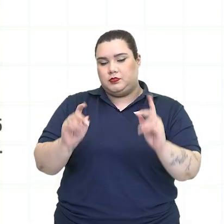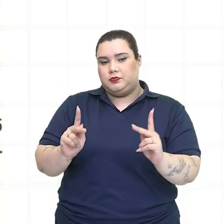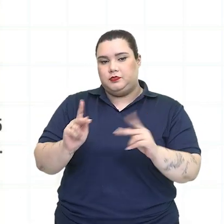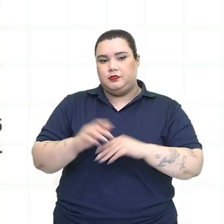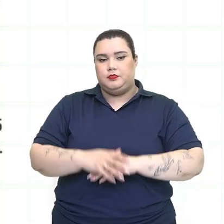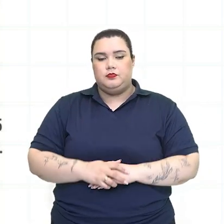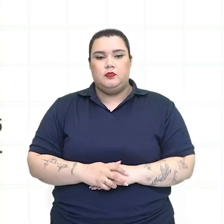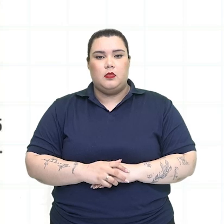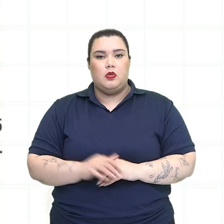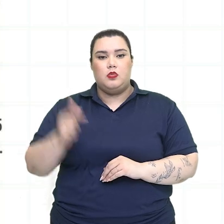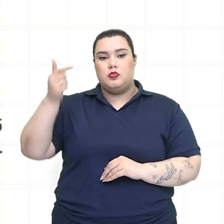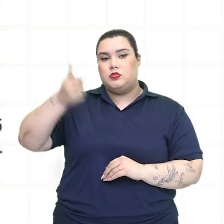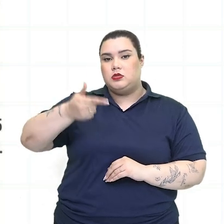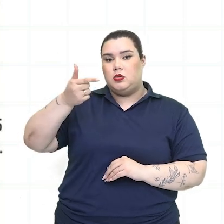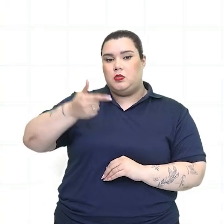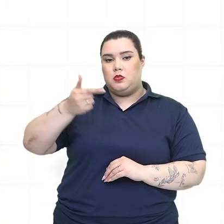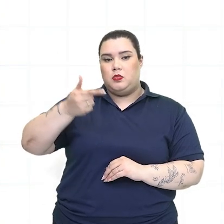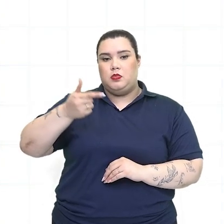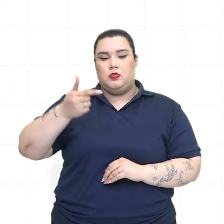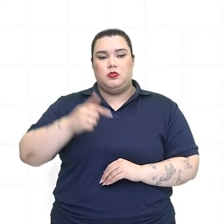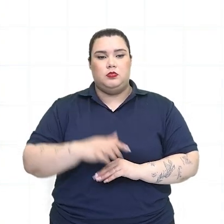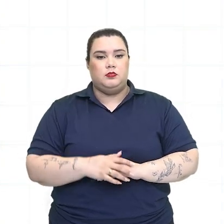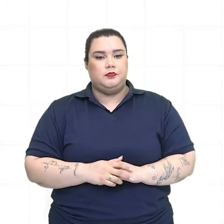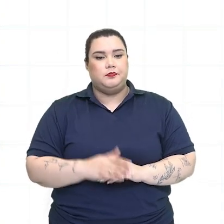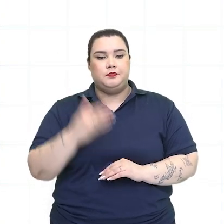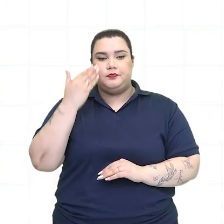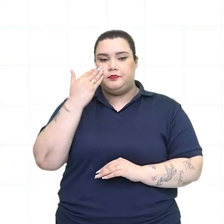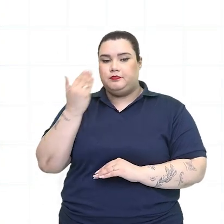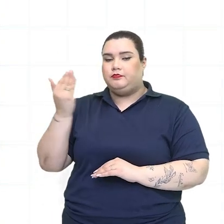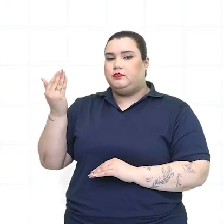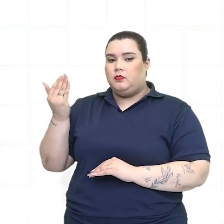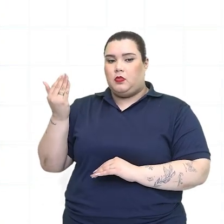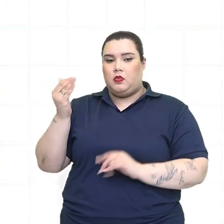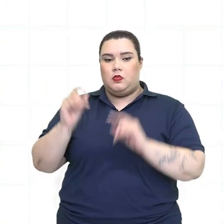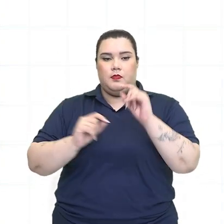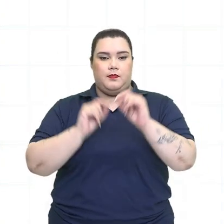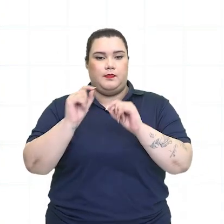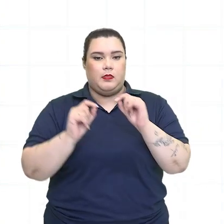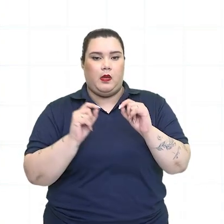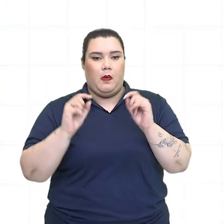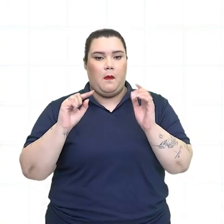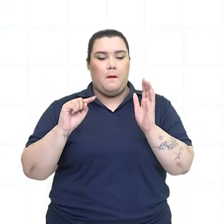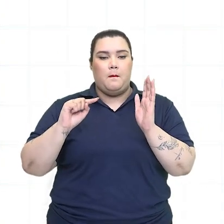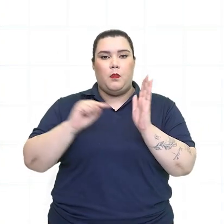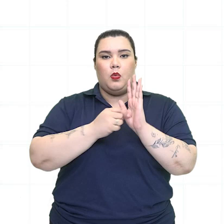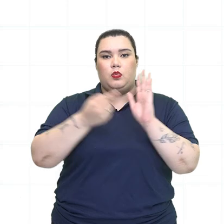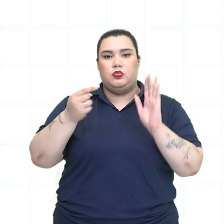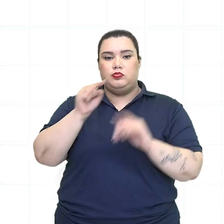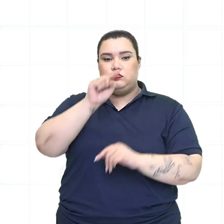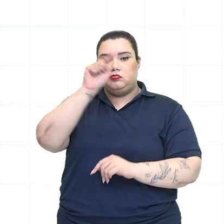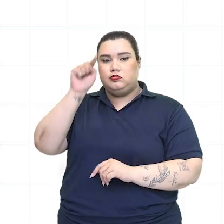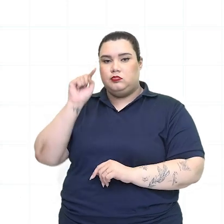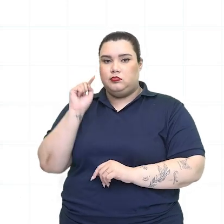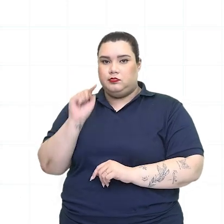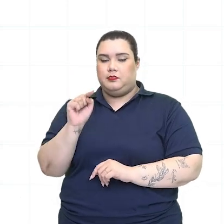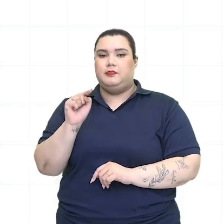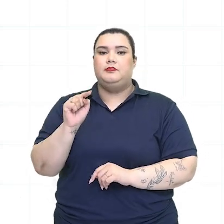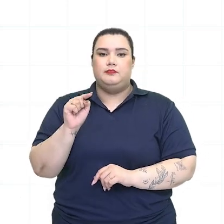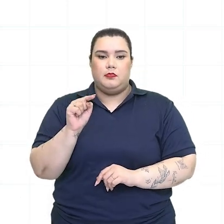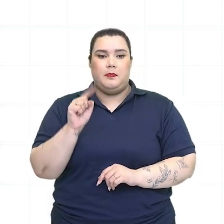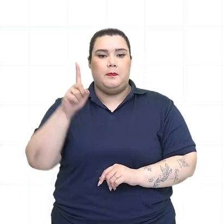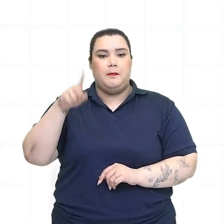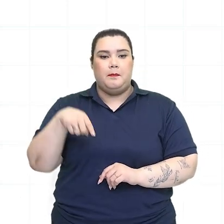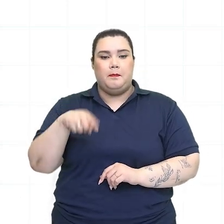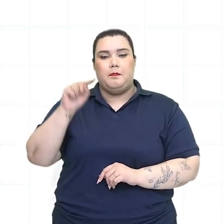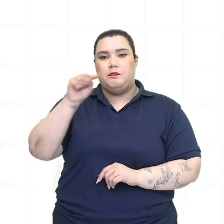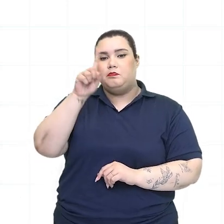O segundo, e a gente vai trabalhar o ponto de interrogação.